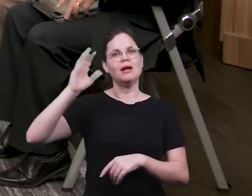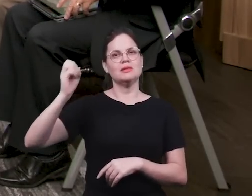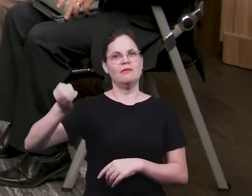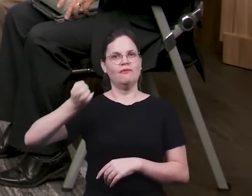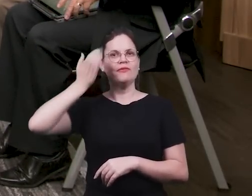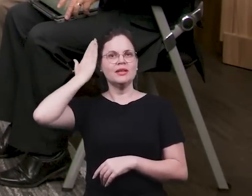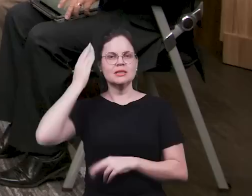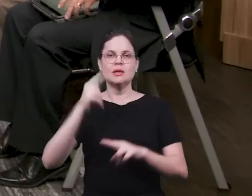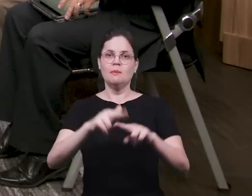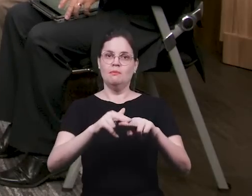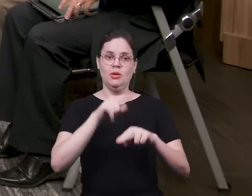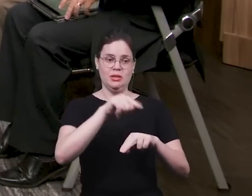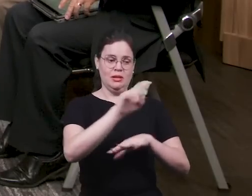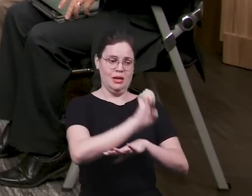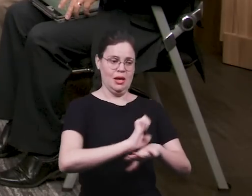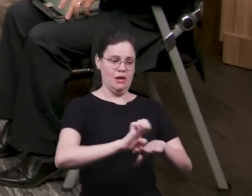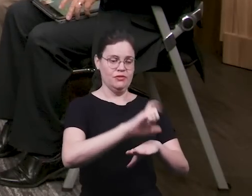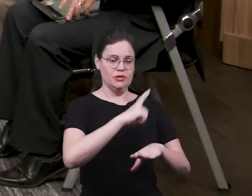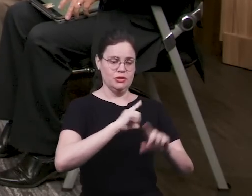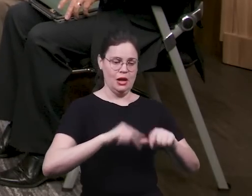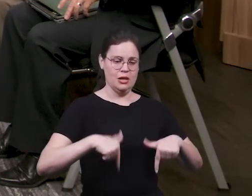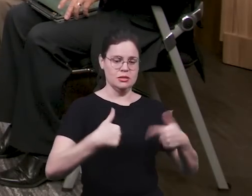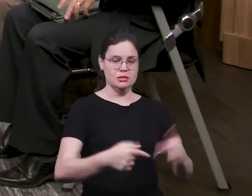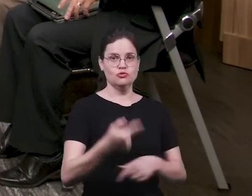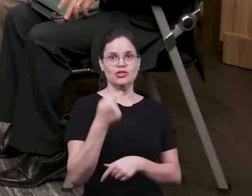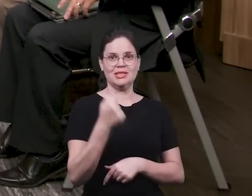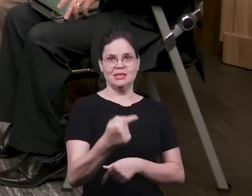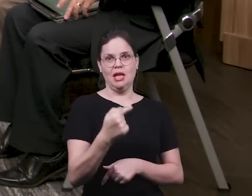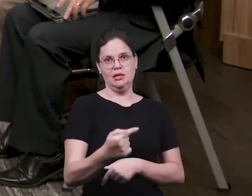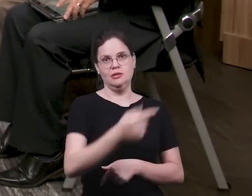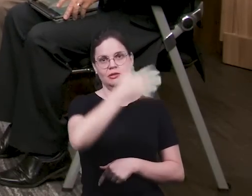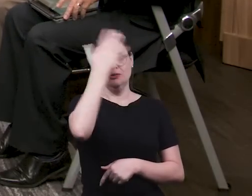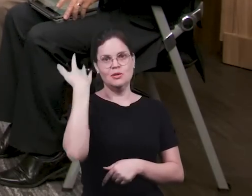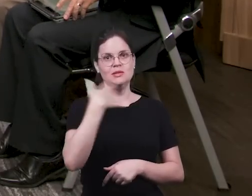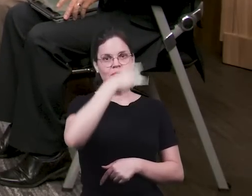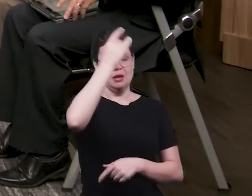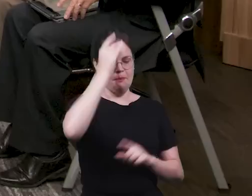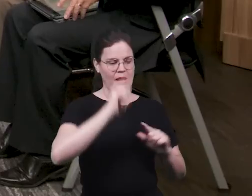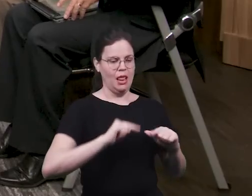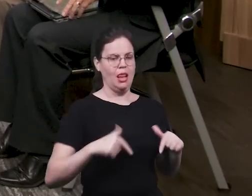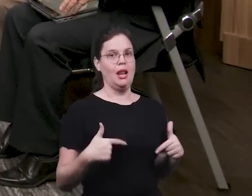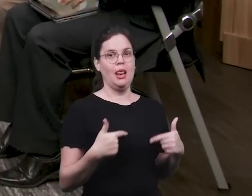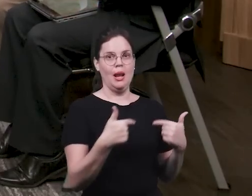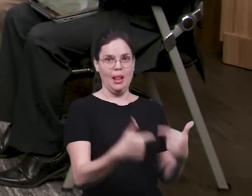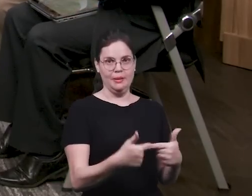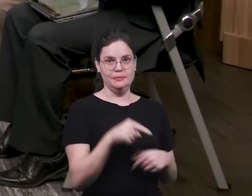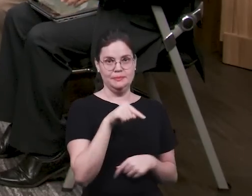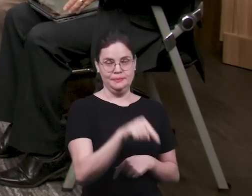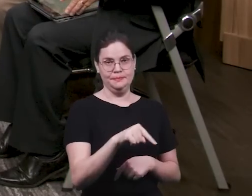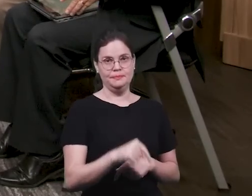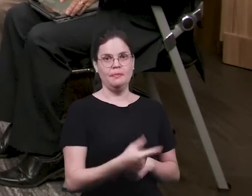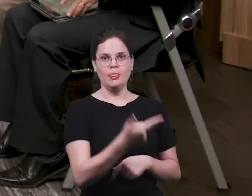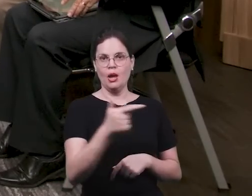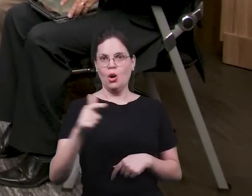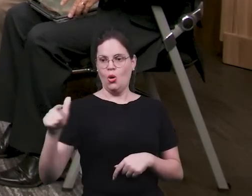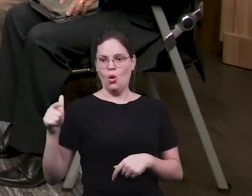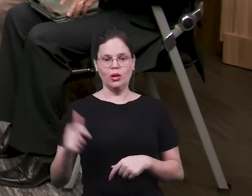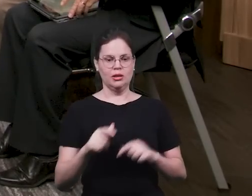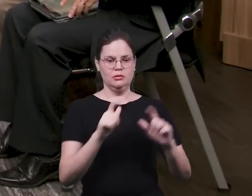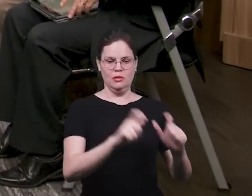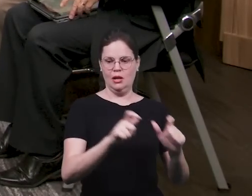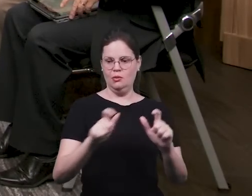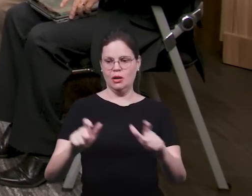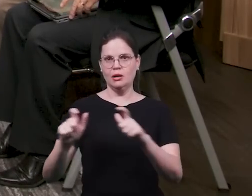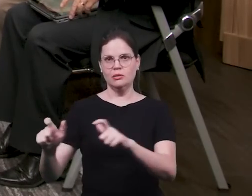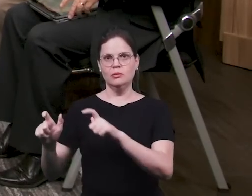7 Espíritos de Deus naquela igreja. Nas outras, a operação do Espírito do Senhor